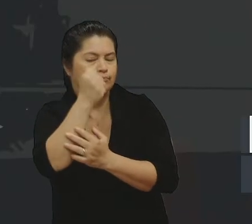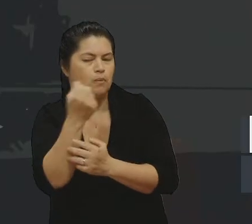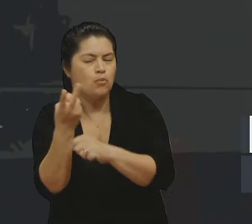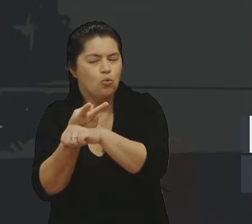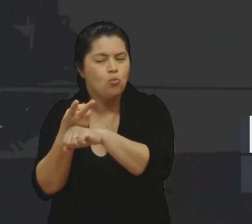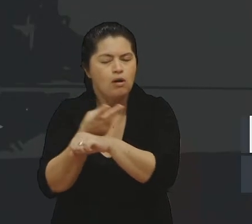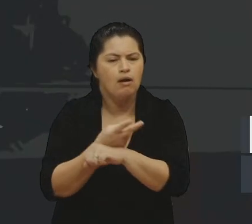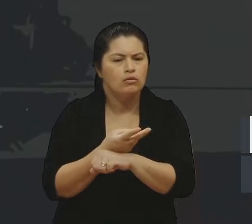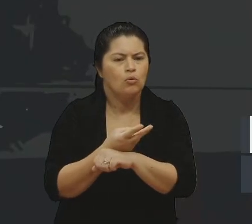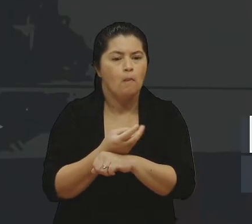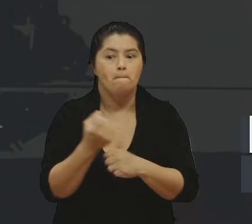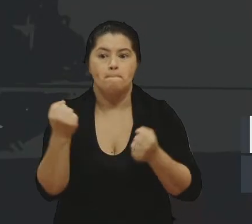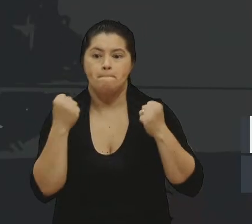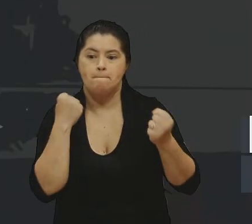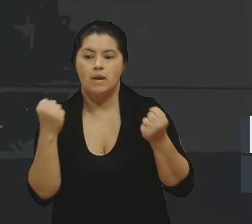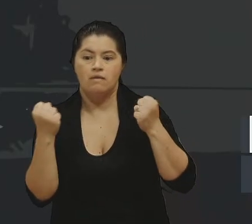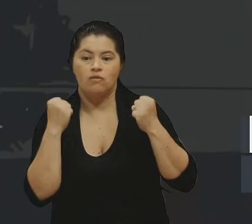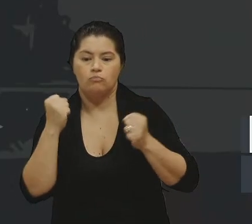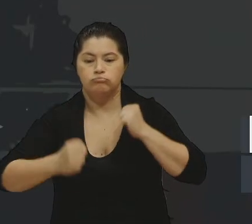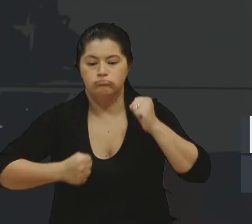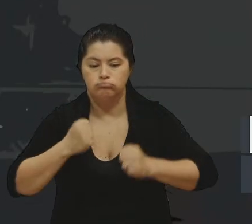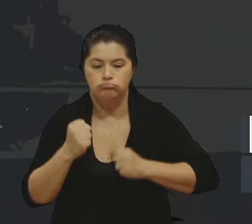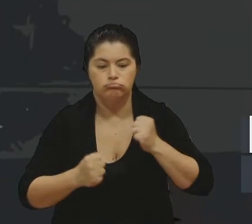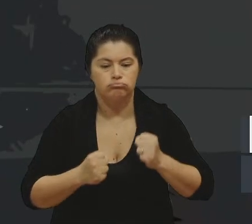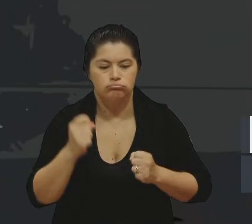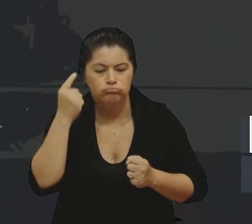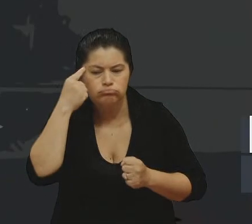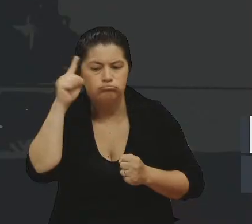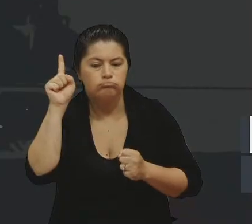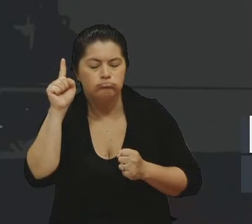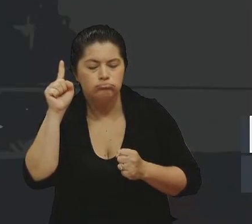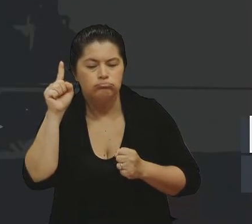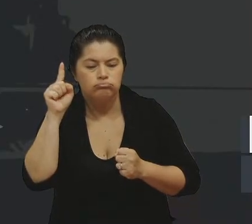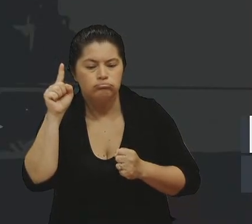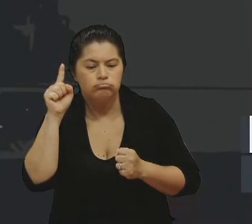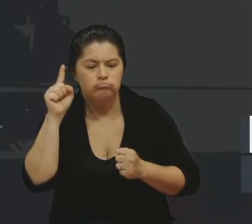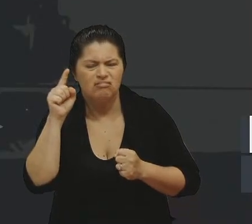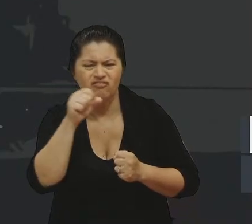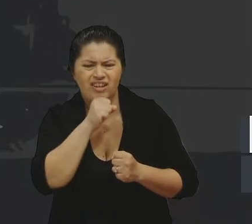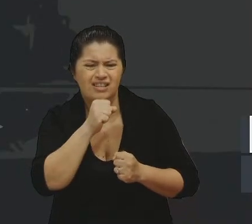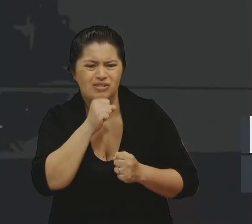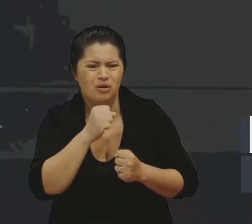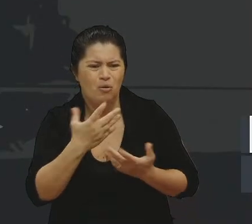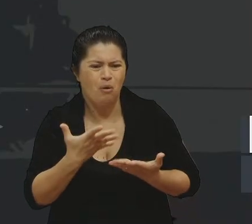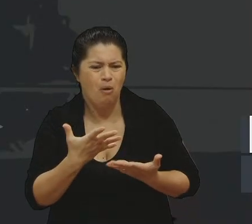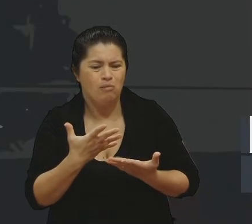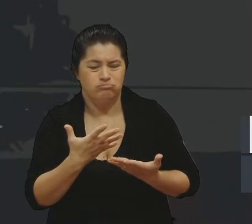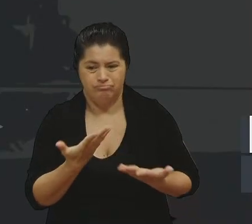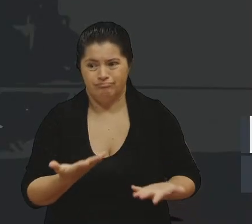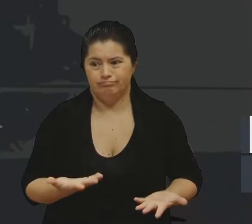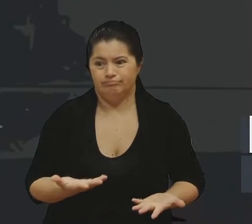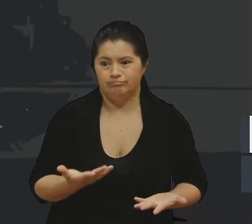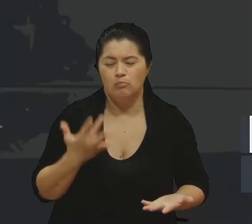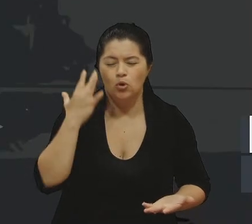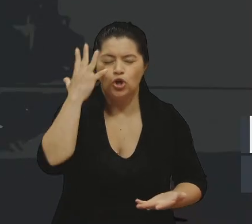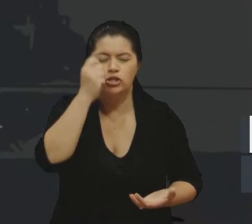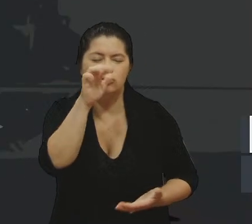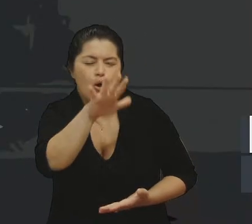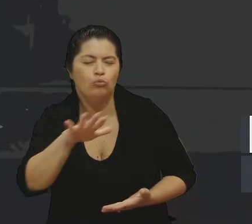performance. Talvez tem gente que está lá com a ideia que, cara, envelhecer tem que ser lindo. Entendeu? Ou ainda, beleza é para